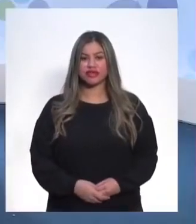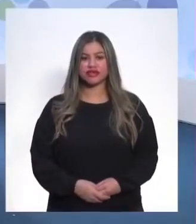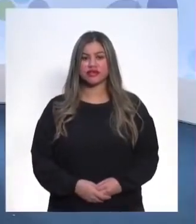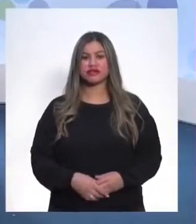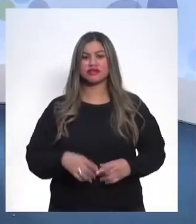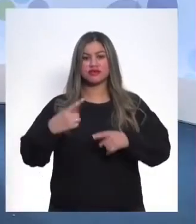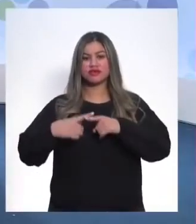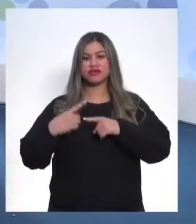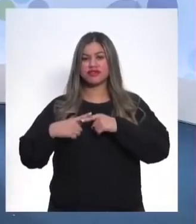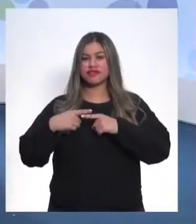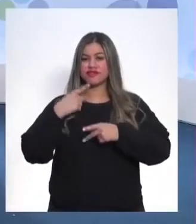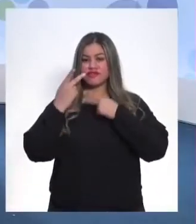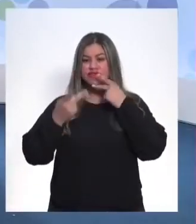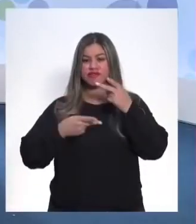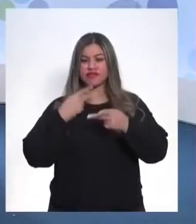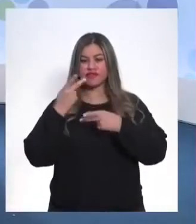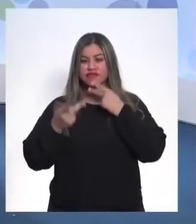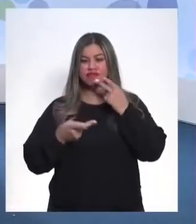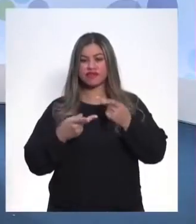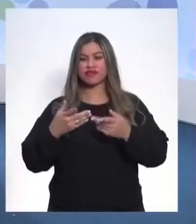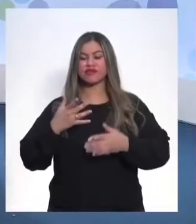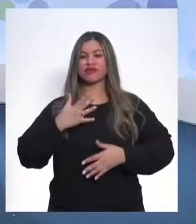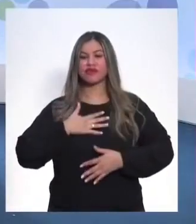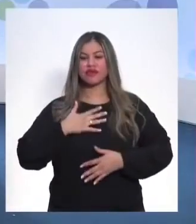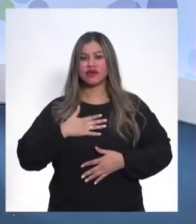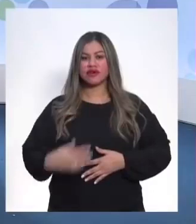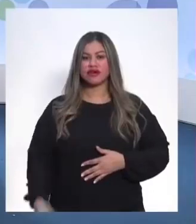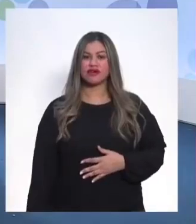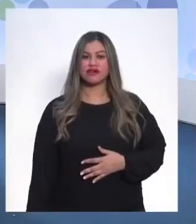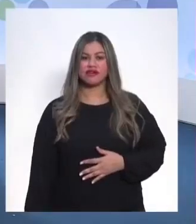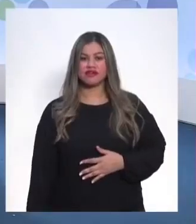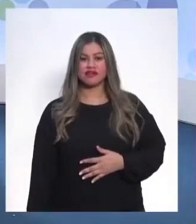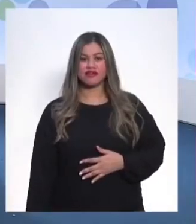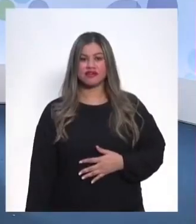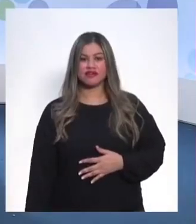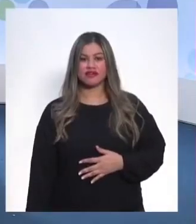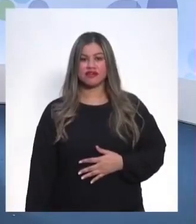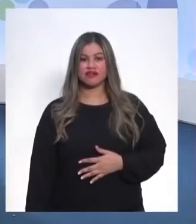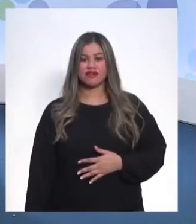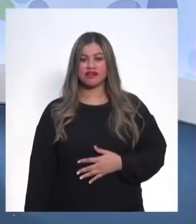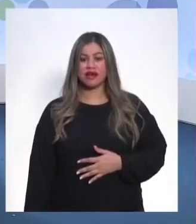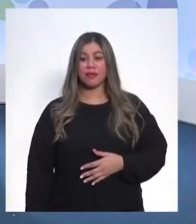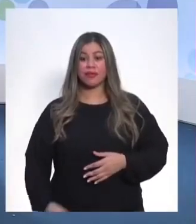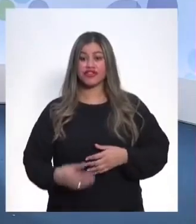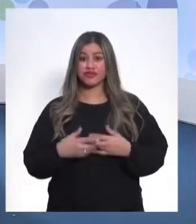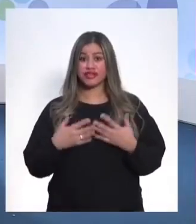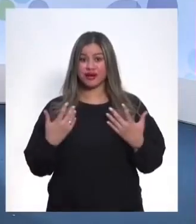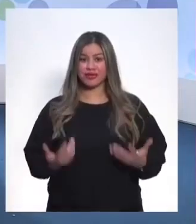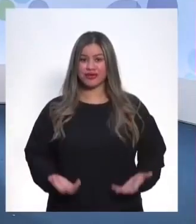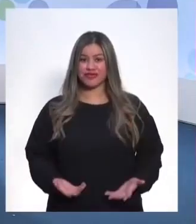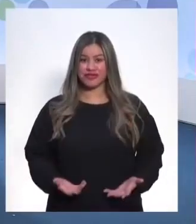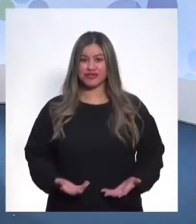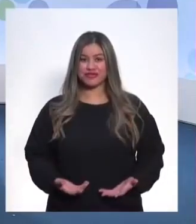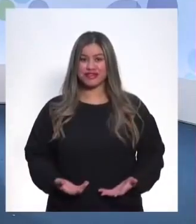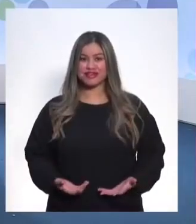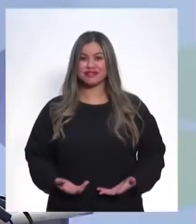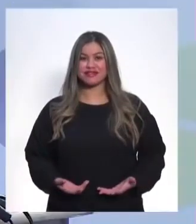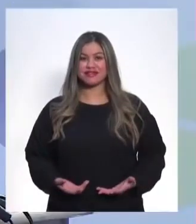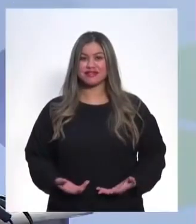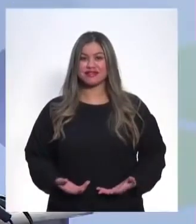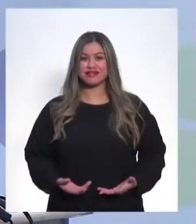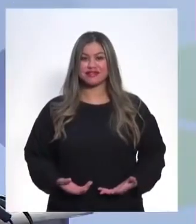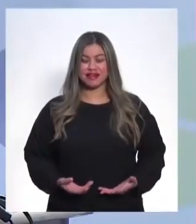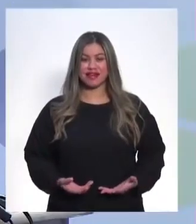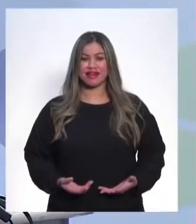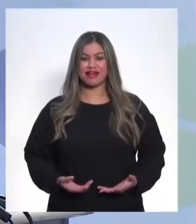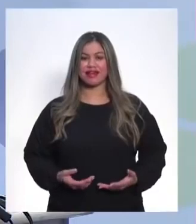fala um pouco comigo aqui hoje na aula, porque por causa do sotaque eu sofri muito preconceito linguístico quando eu cheguei aqui em São Paulo. Vamos falar bastante disso